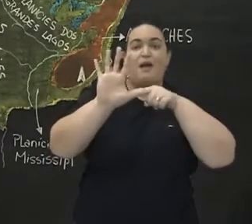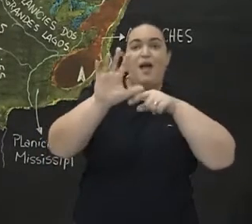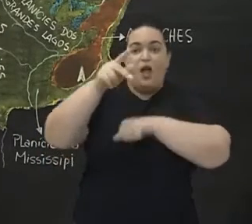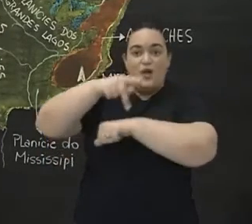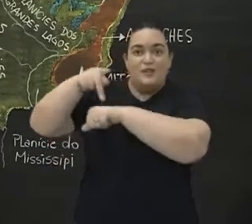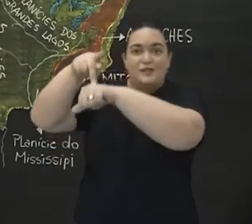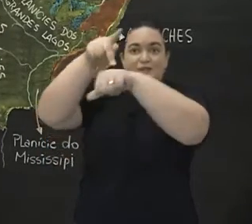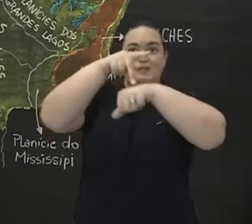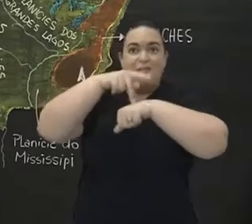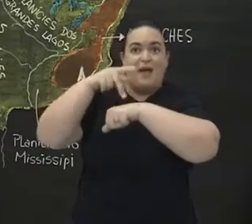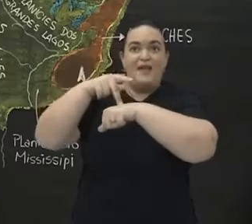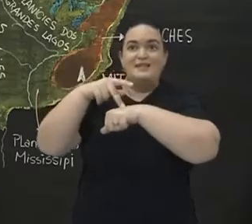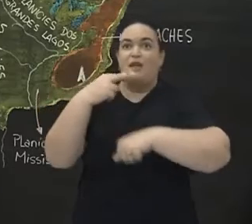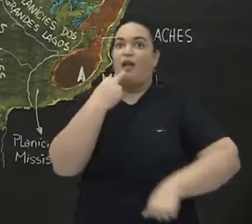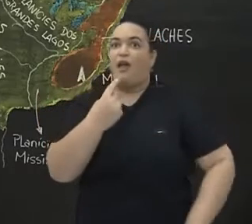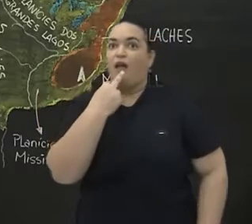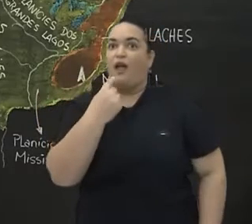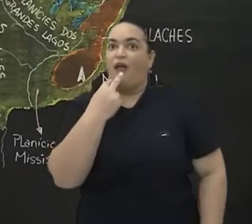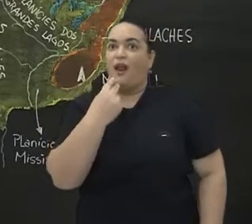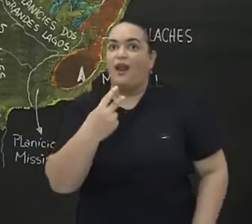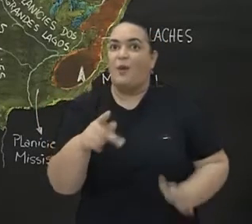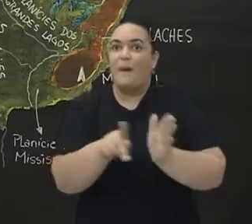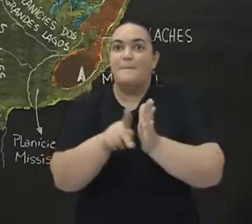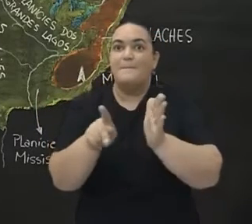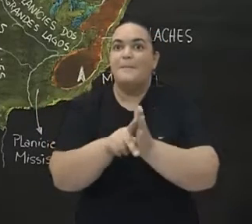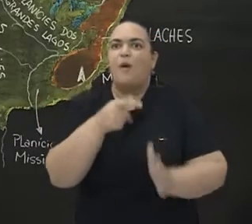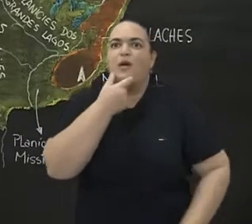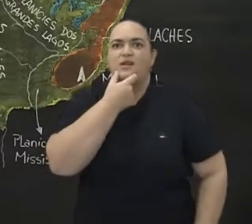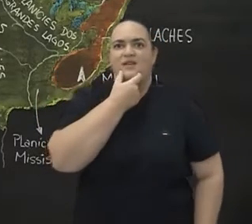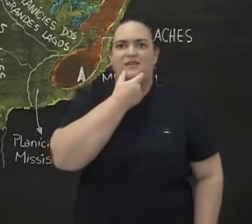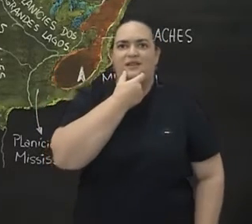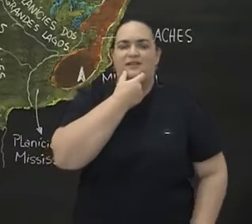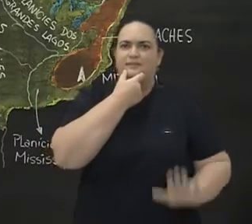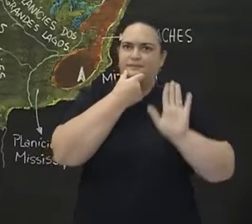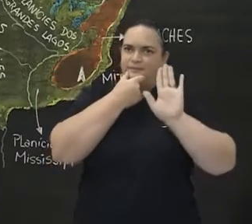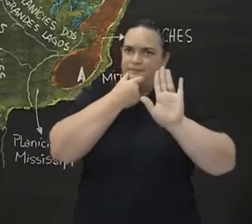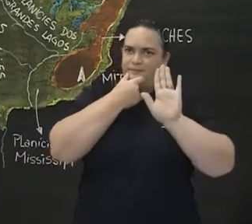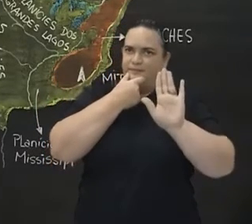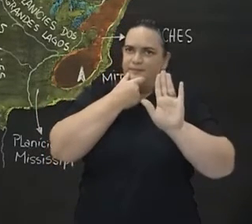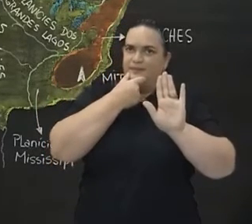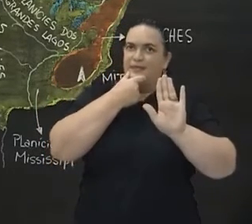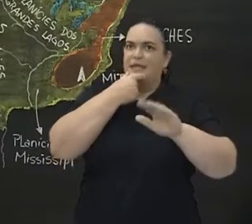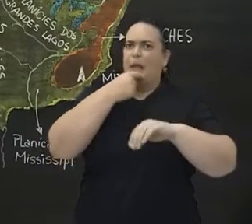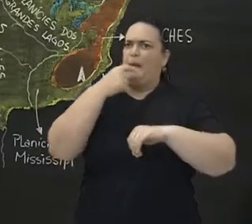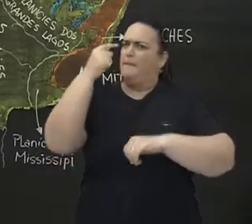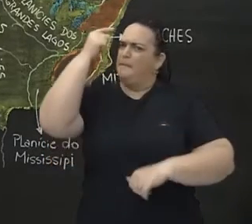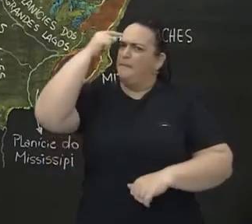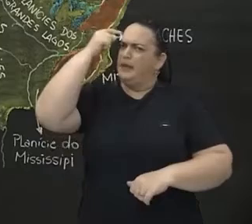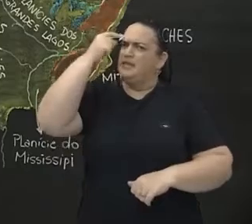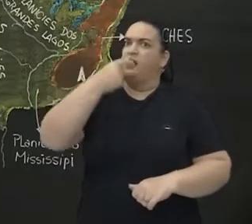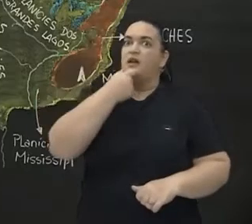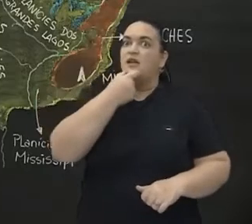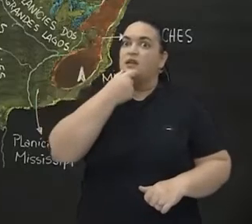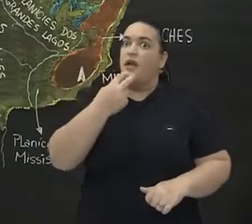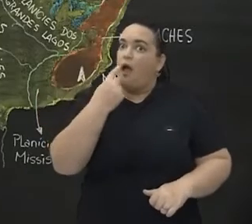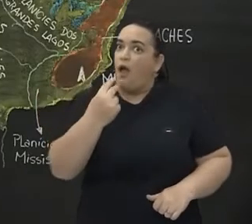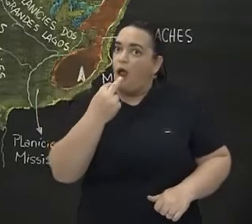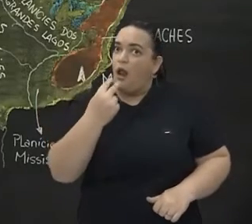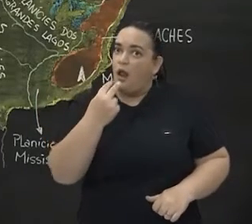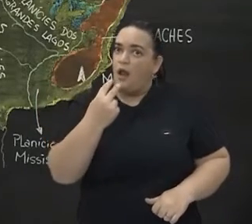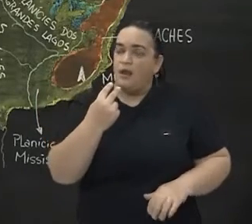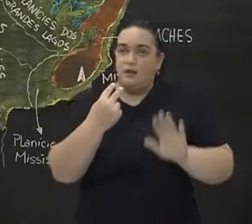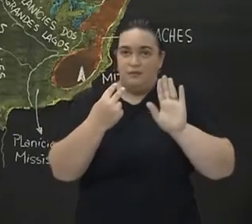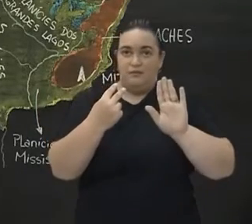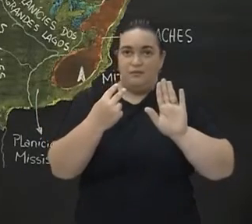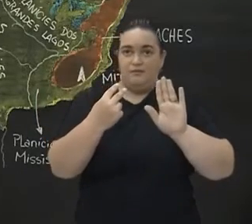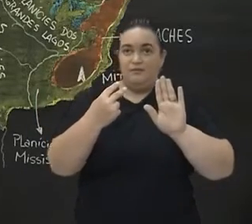o inglês como idioma principal. Se a gente levar em consideração aqui o inglês, mais precisamente, a